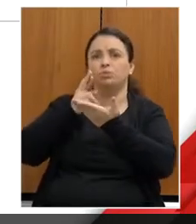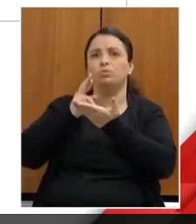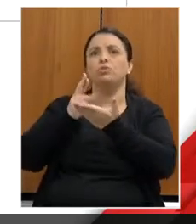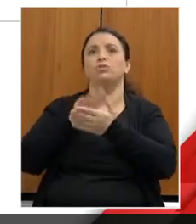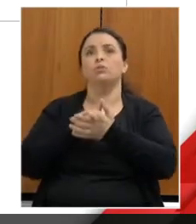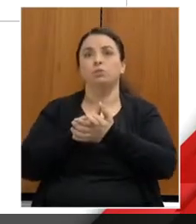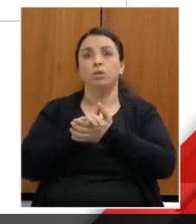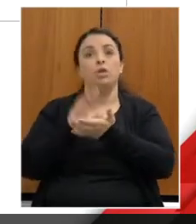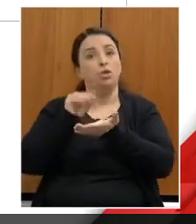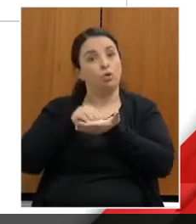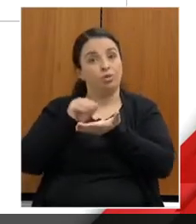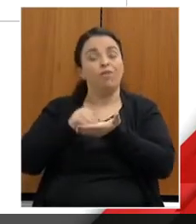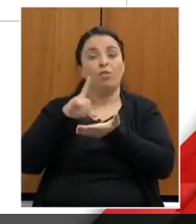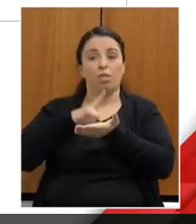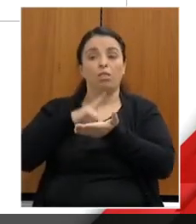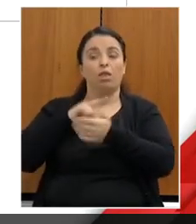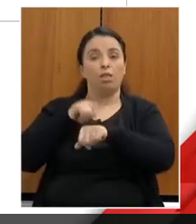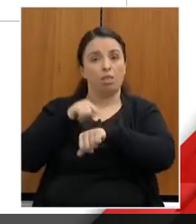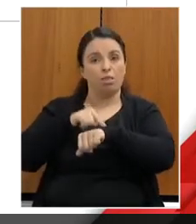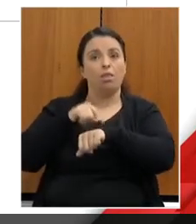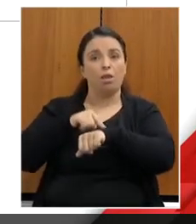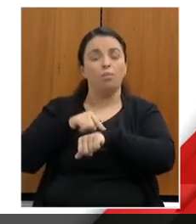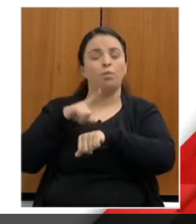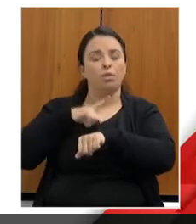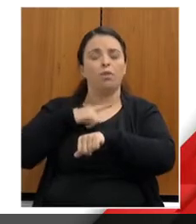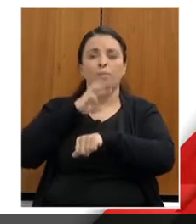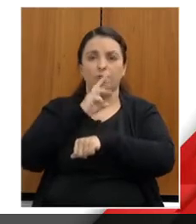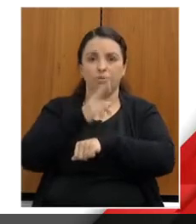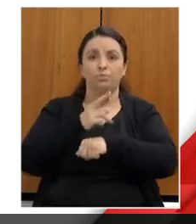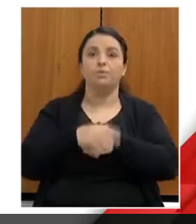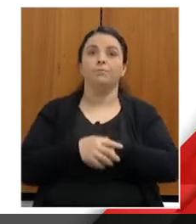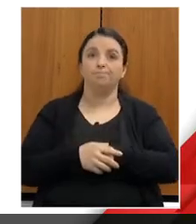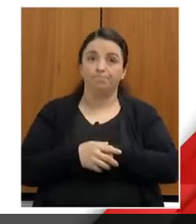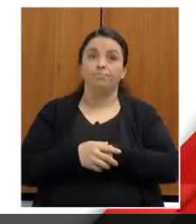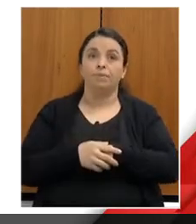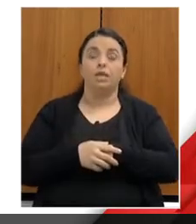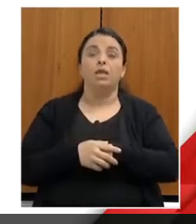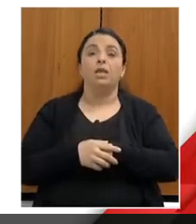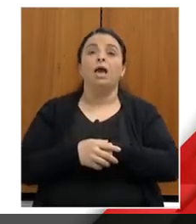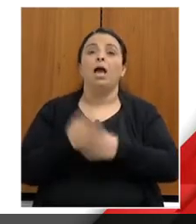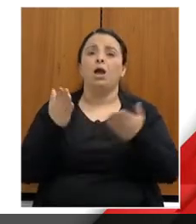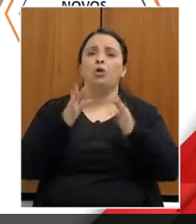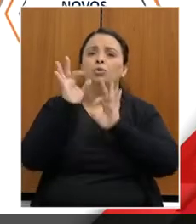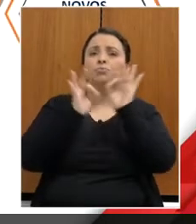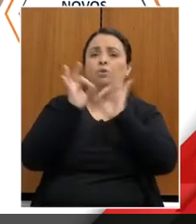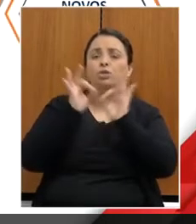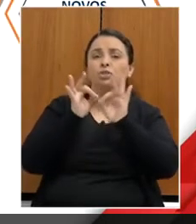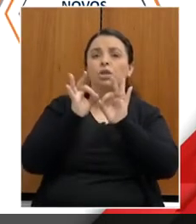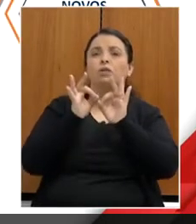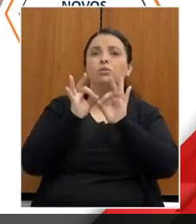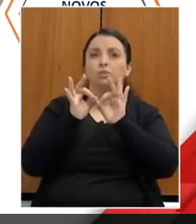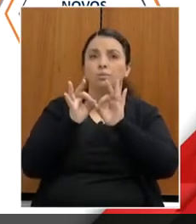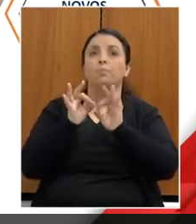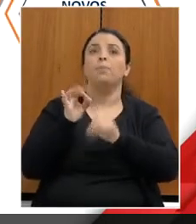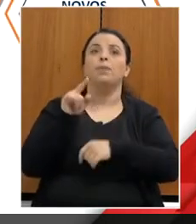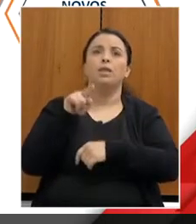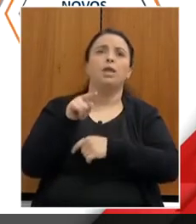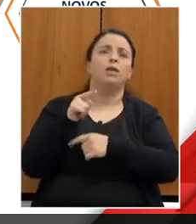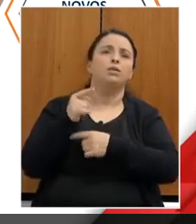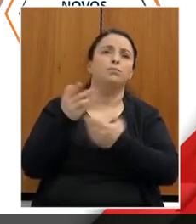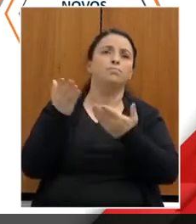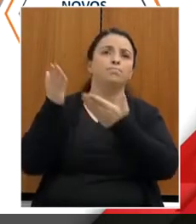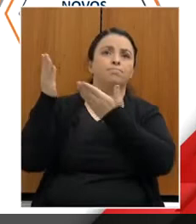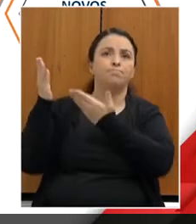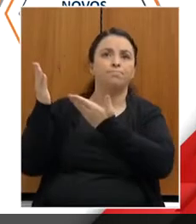restam, também no prazo legal para a resposta. Então, os projetos e programas. O Valor a Minas, a nova política